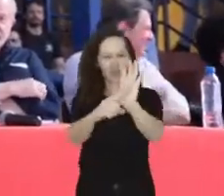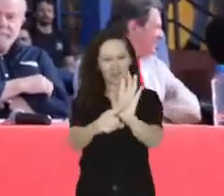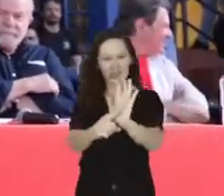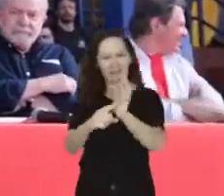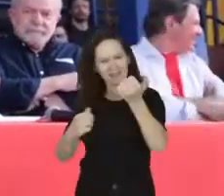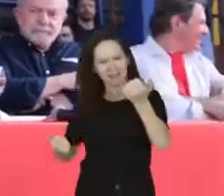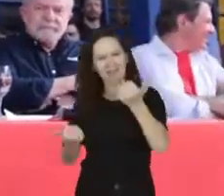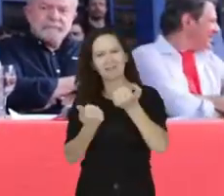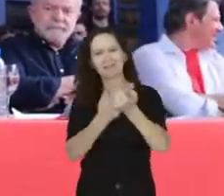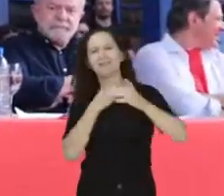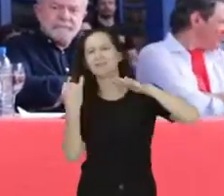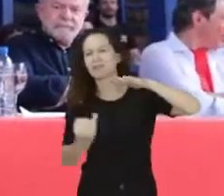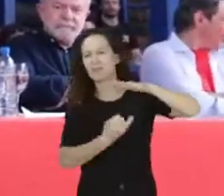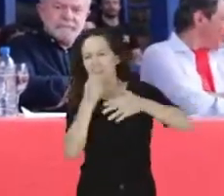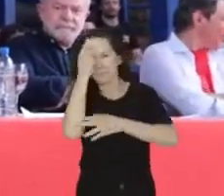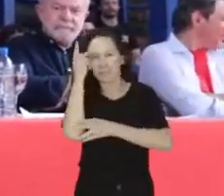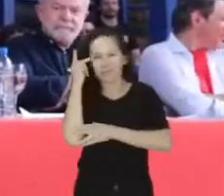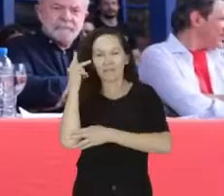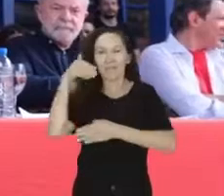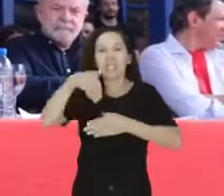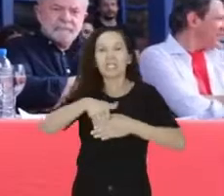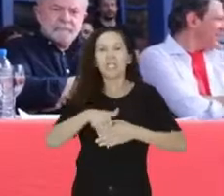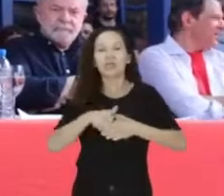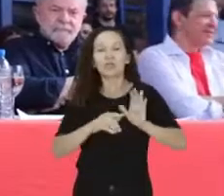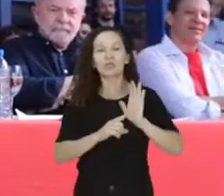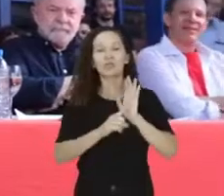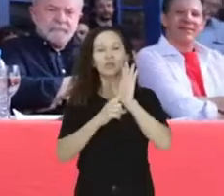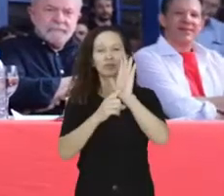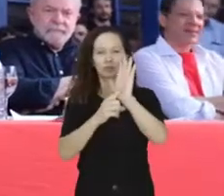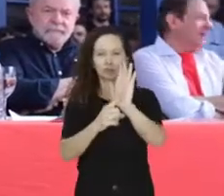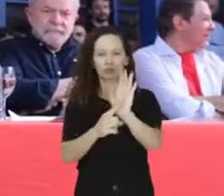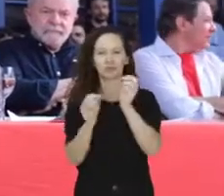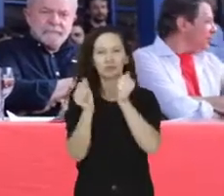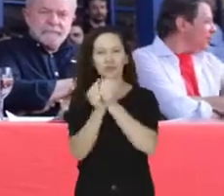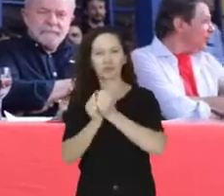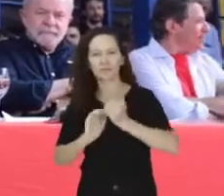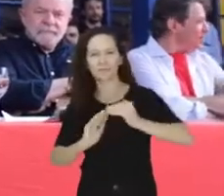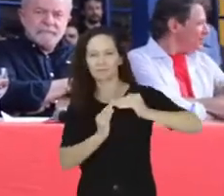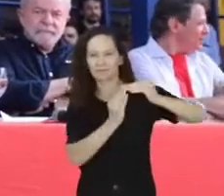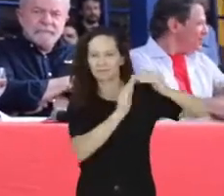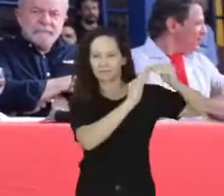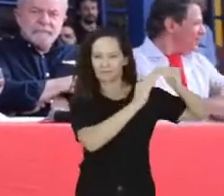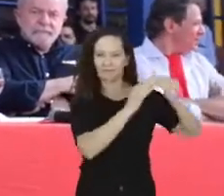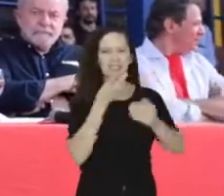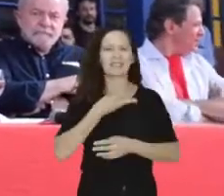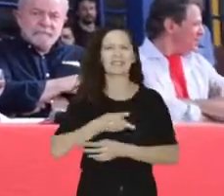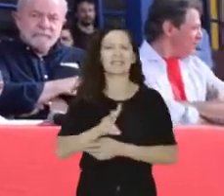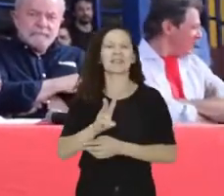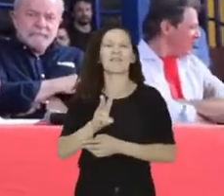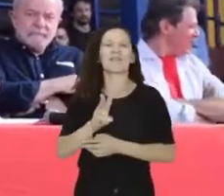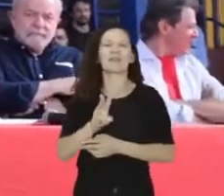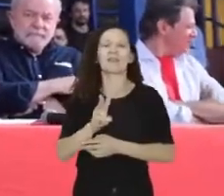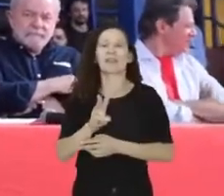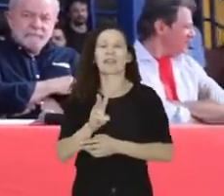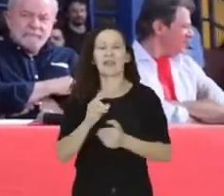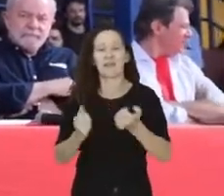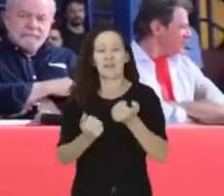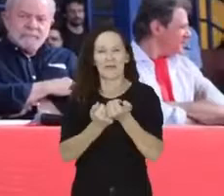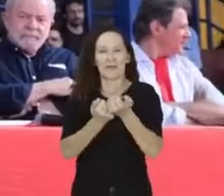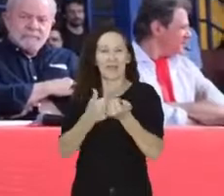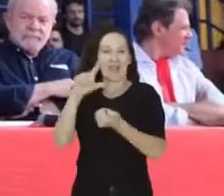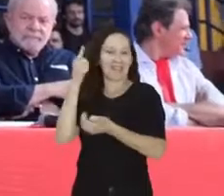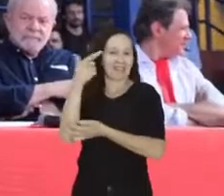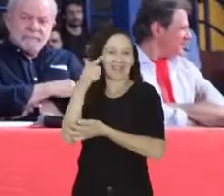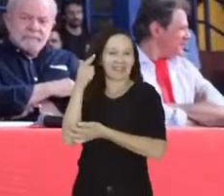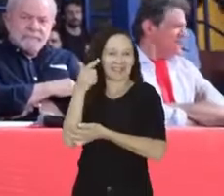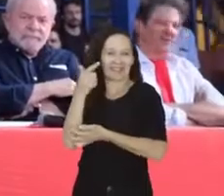que estão colando aqui na nossa comunidade, é sem precedentes. Eu agradeço muito por essa oportunidade de estar